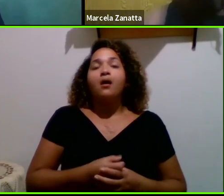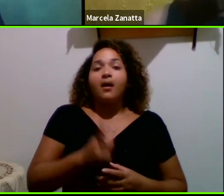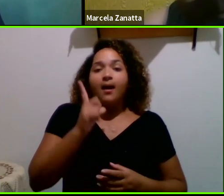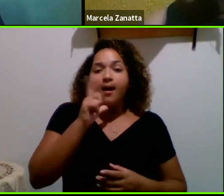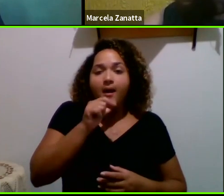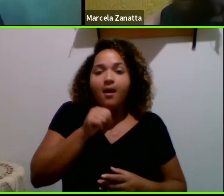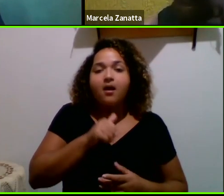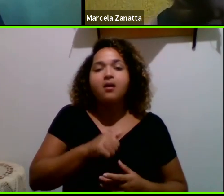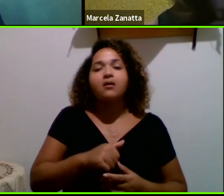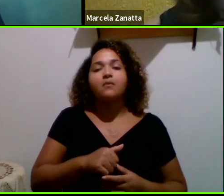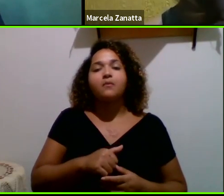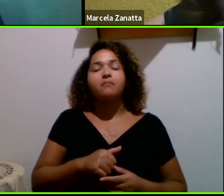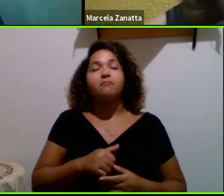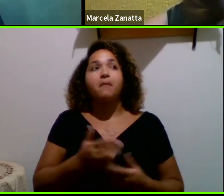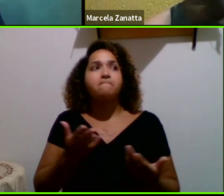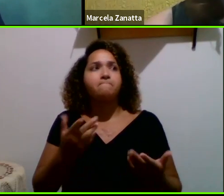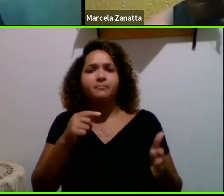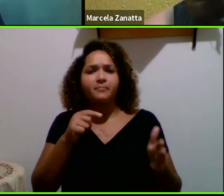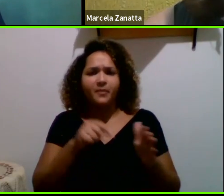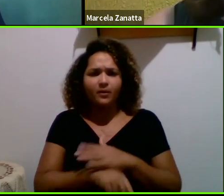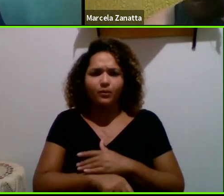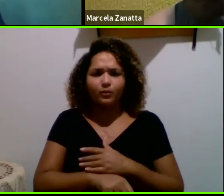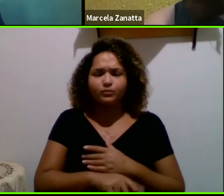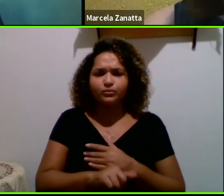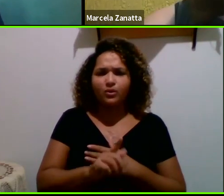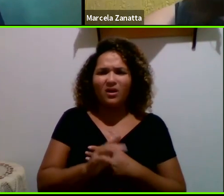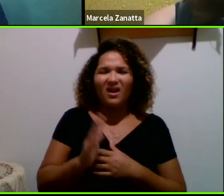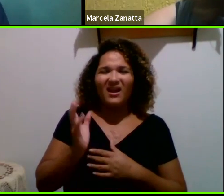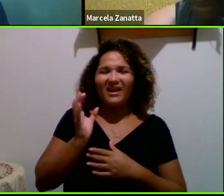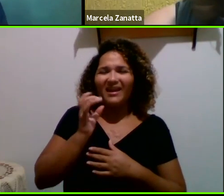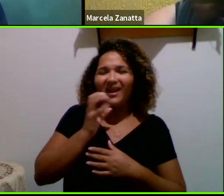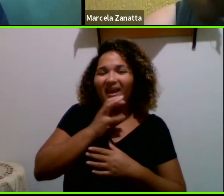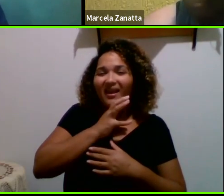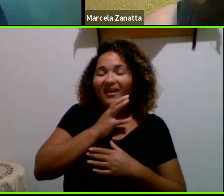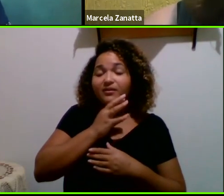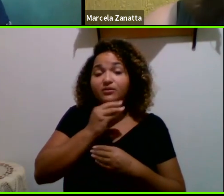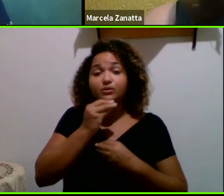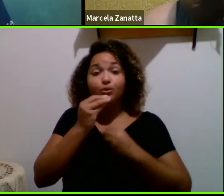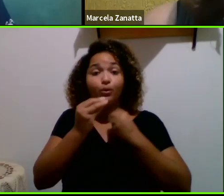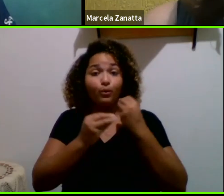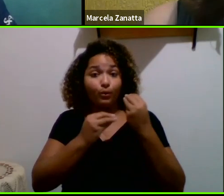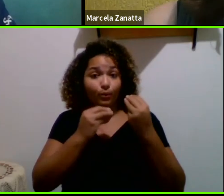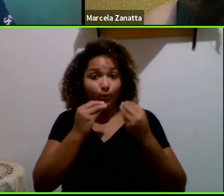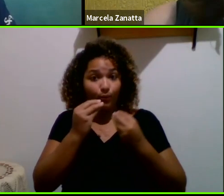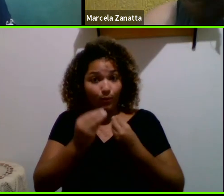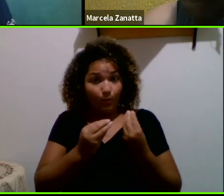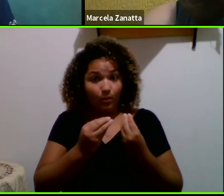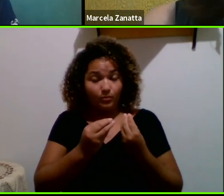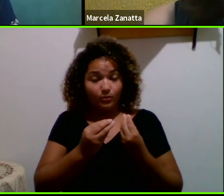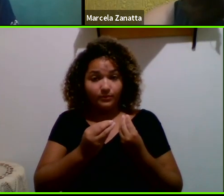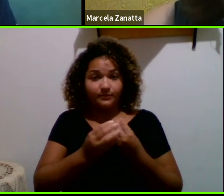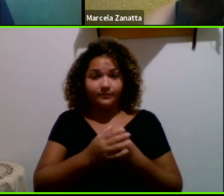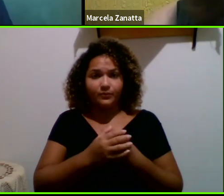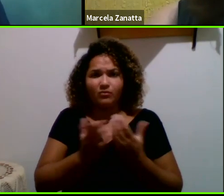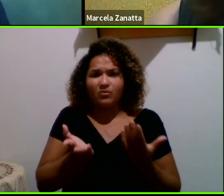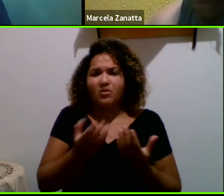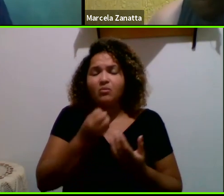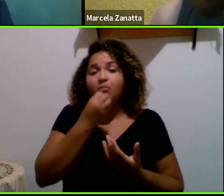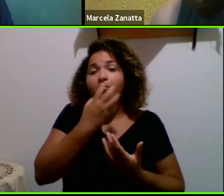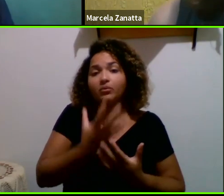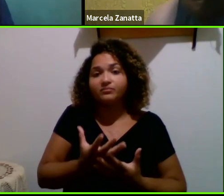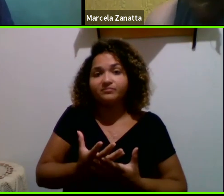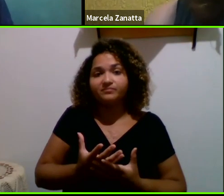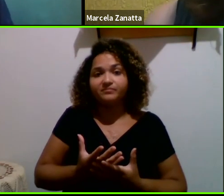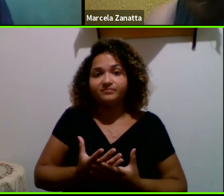nos perguntaram isso. A Nercília perguntou para a gente qual a temperatura da água ideal